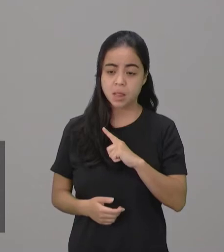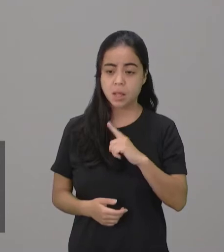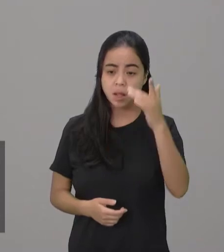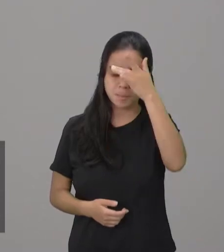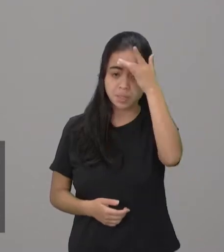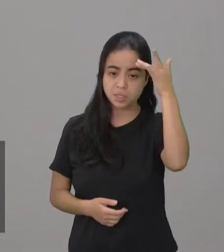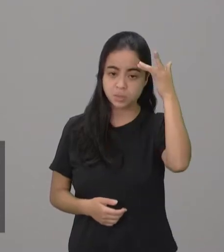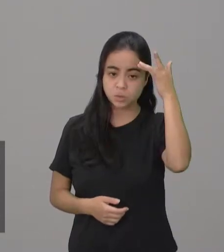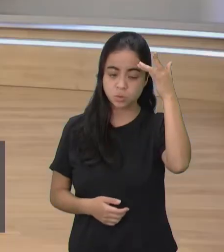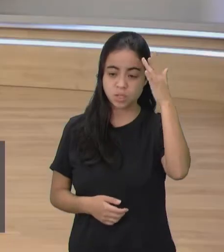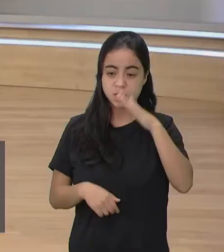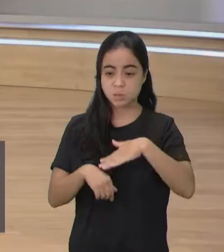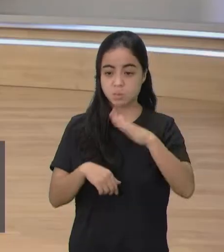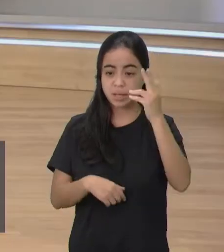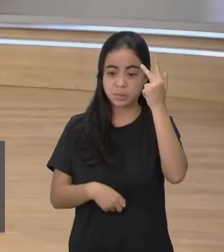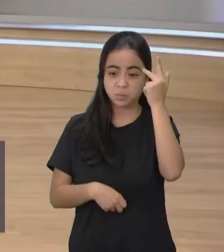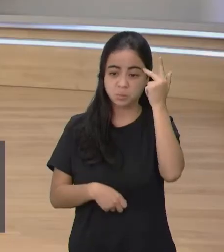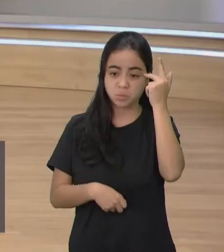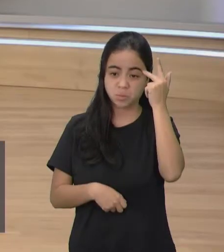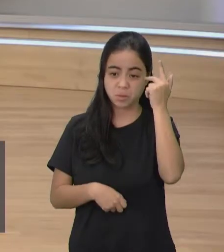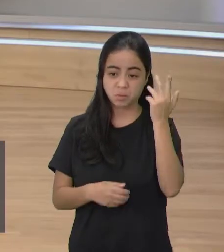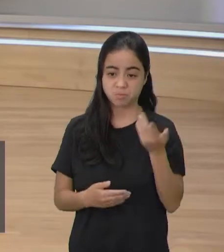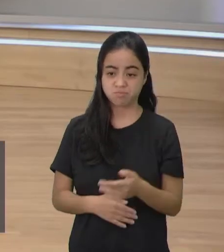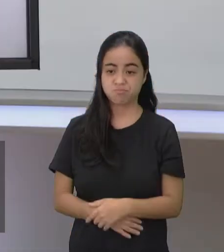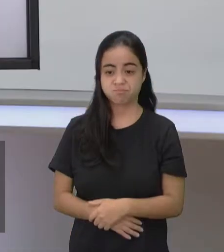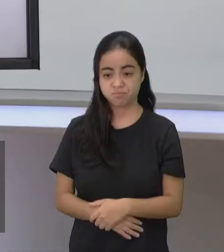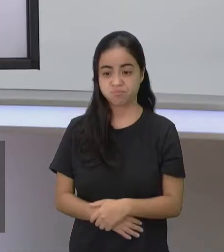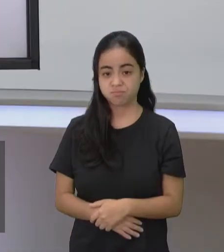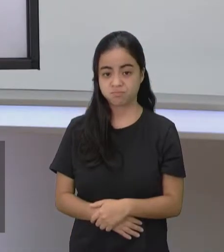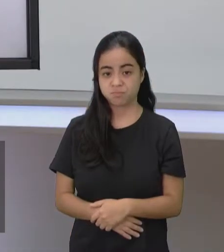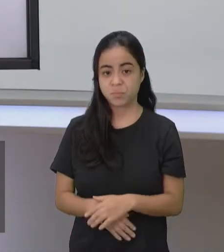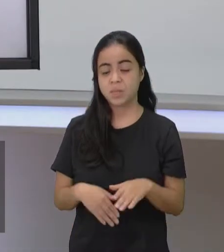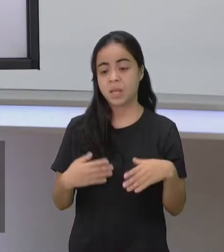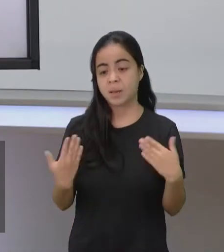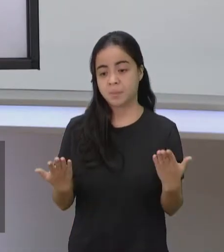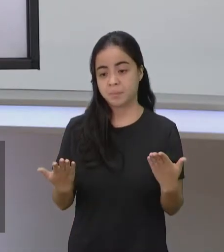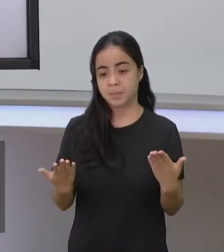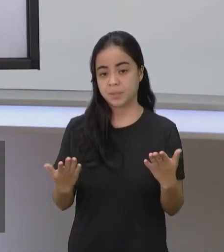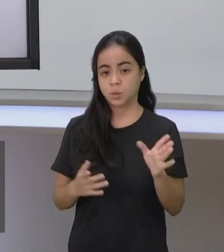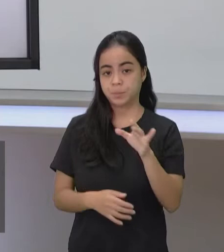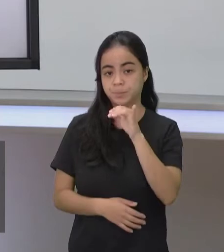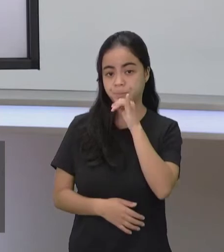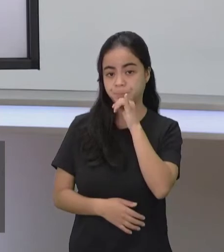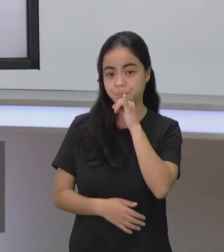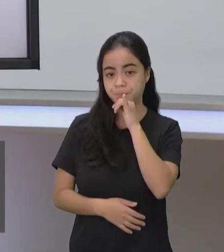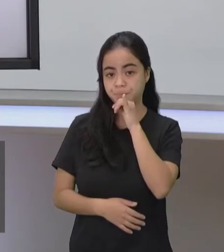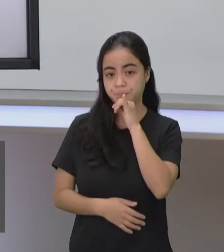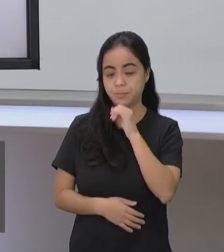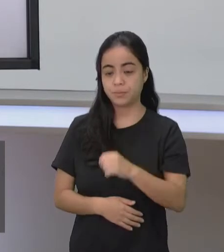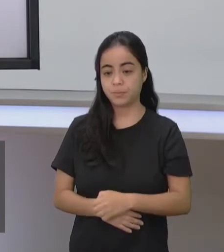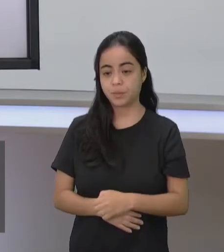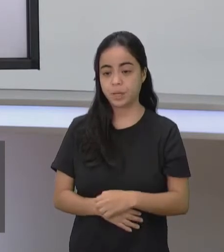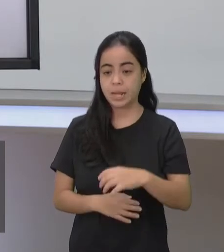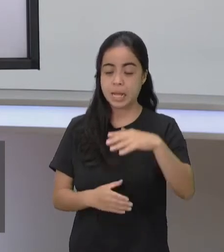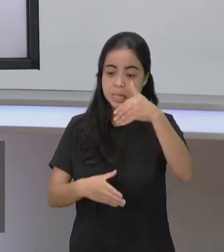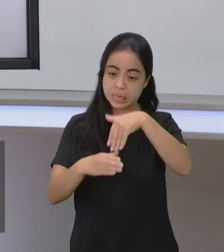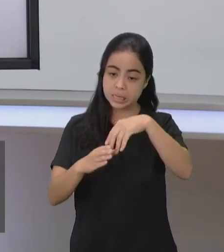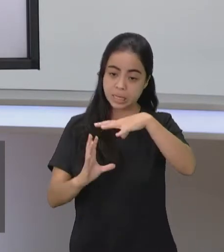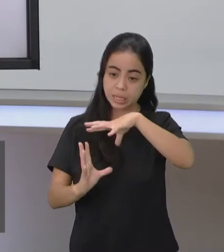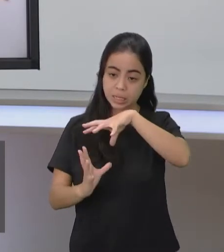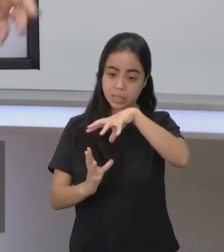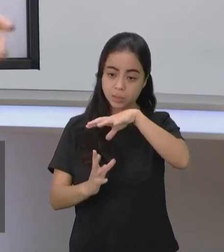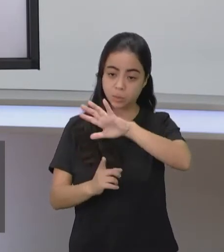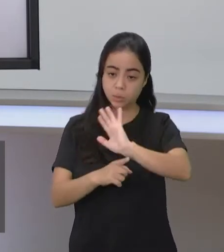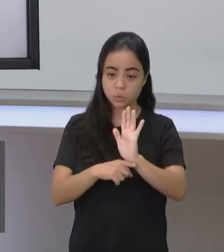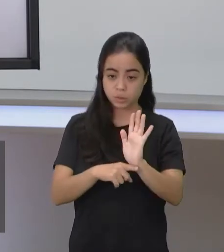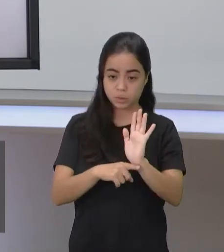cada vez mais naturaliza isso daí, né? Mas eu acho que se a gente vê, por exemplo, no universo cinematográfico, a gente